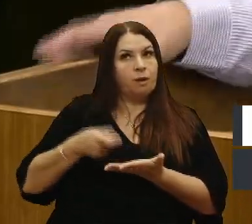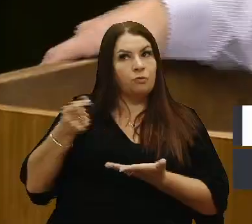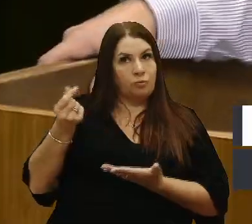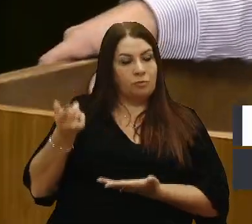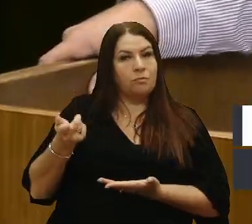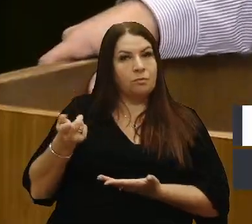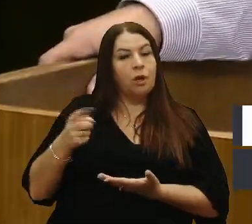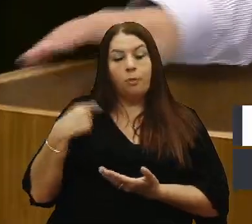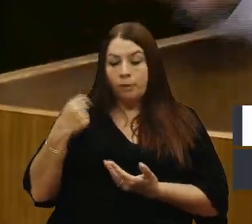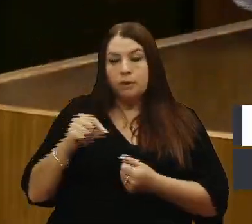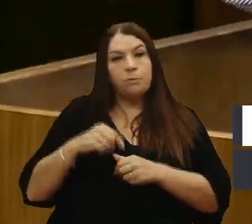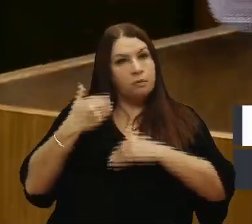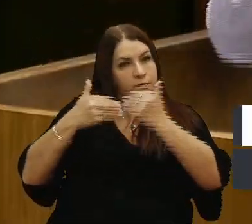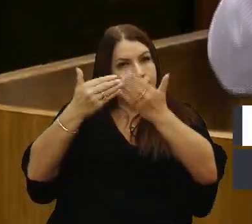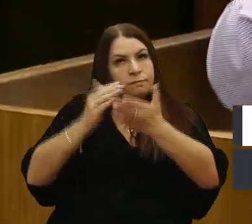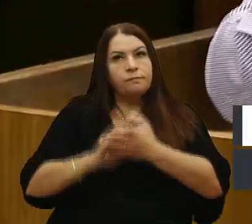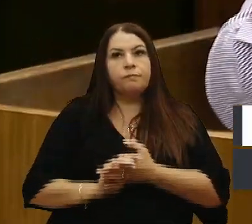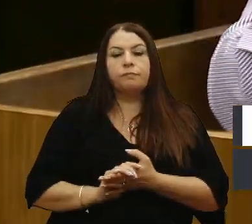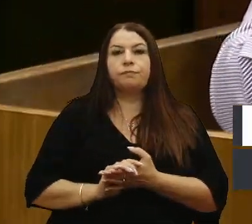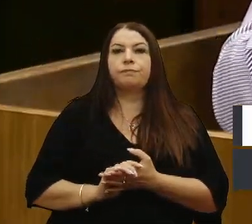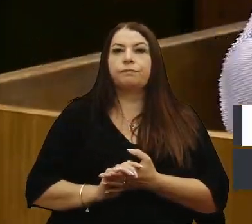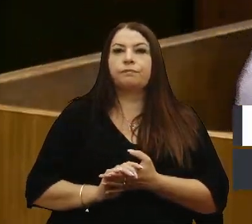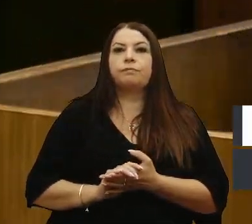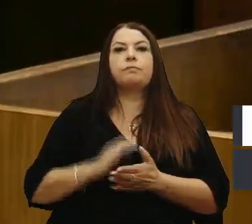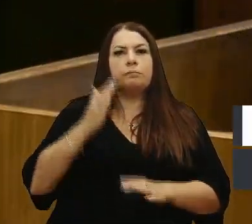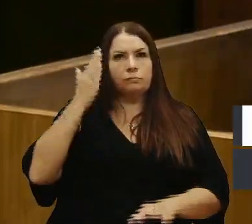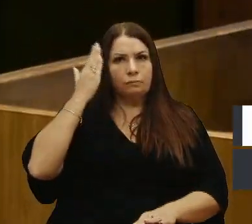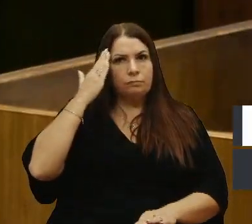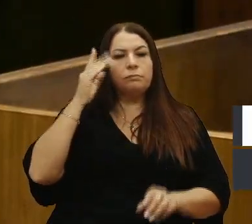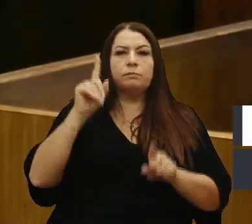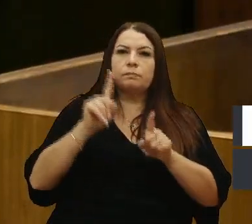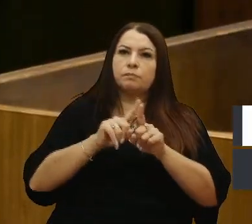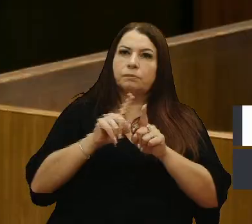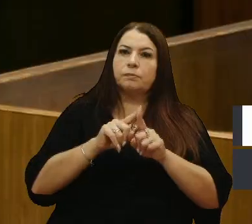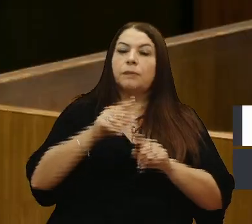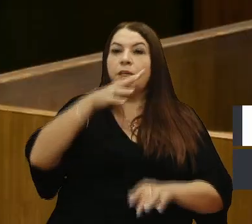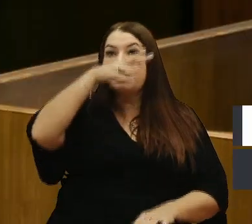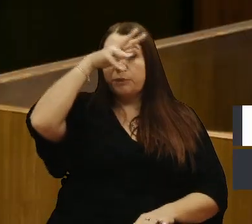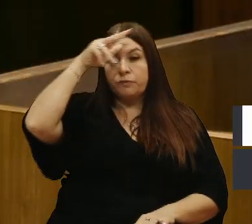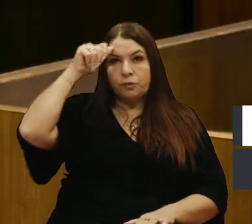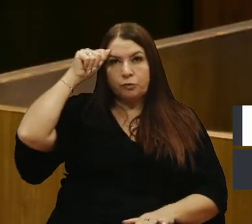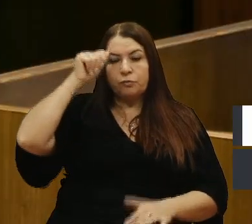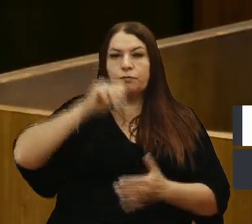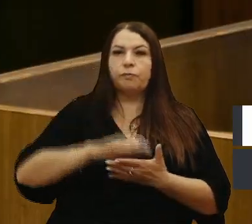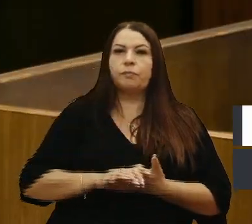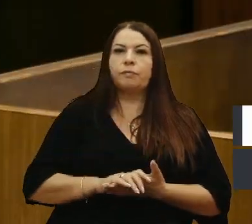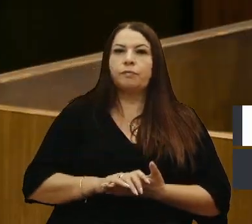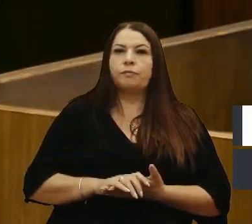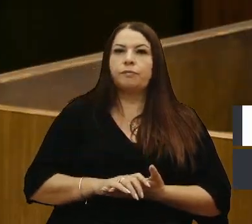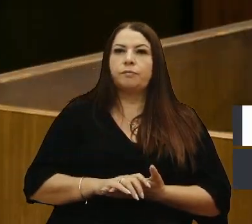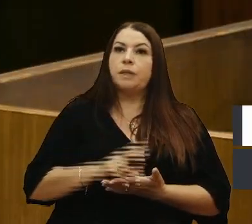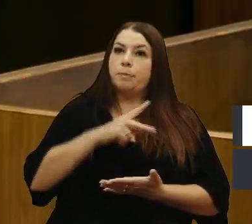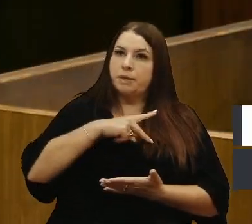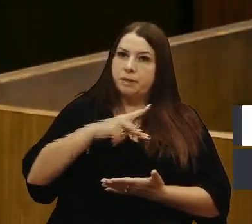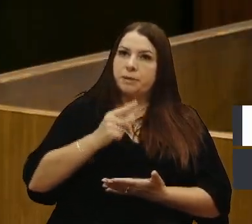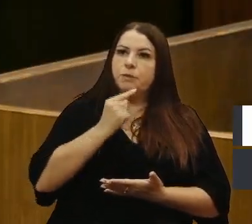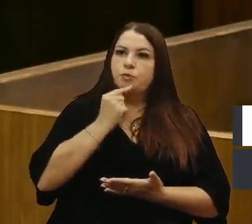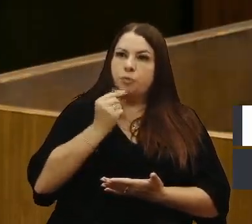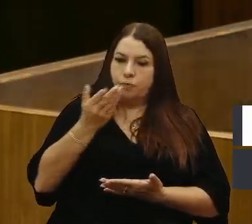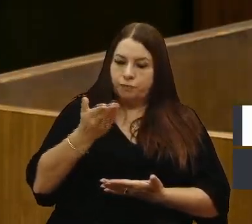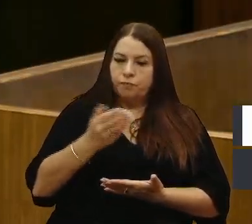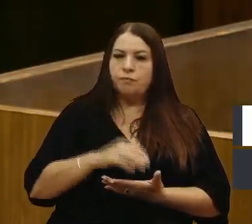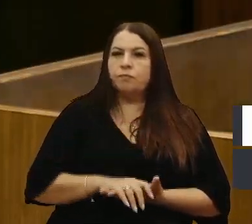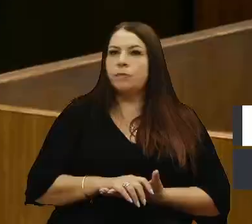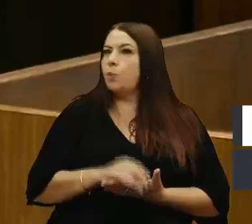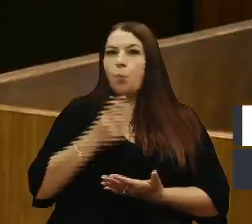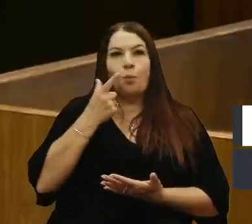é o que nós precisamos avançar. Bem sabemos que as prefeituras, presidente João Ex, elas